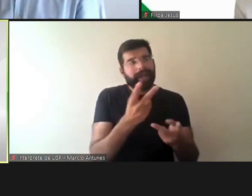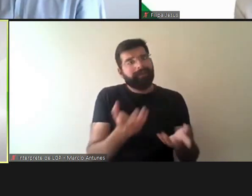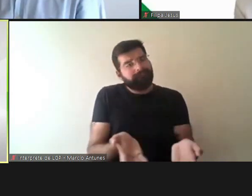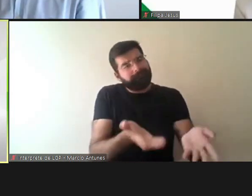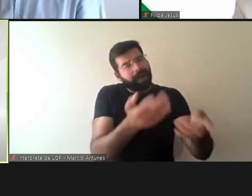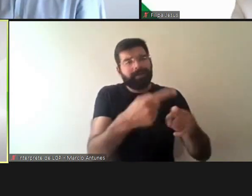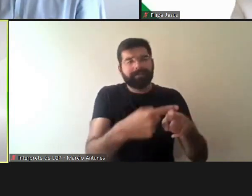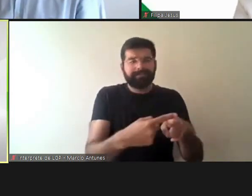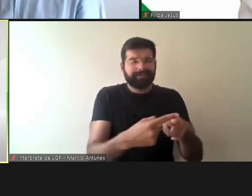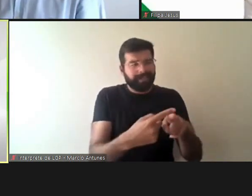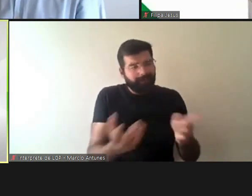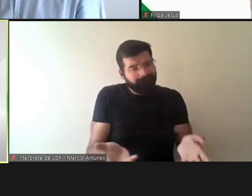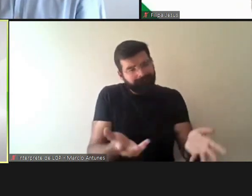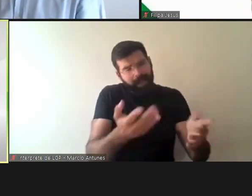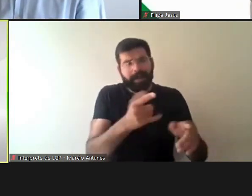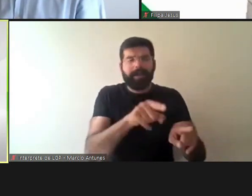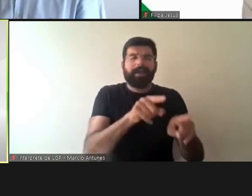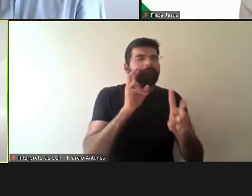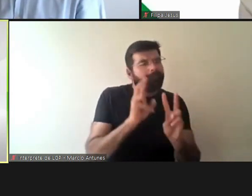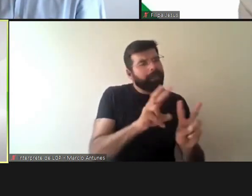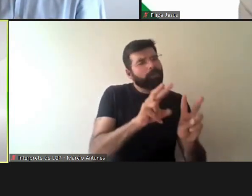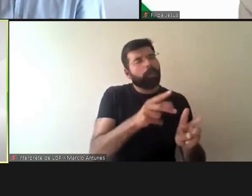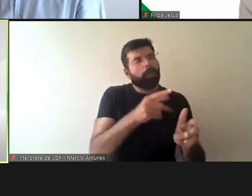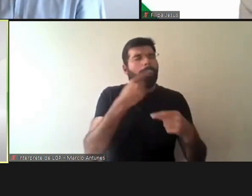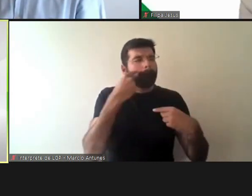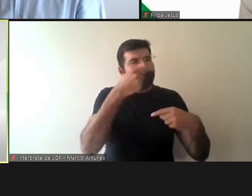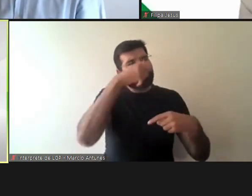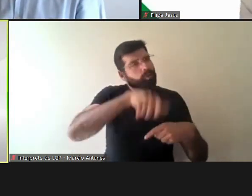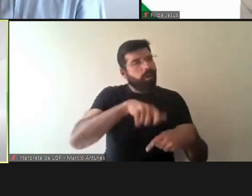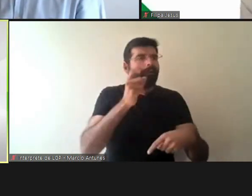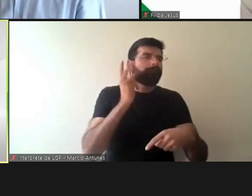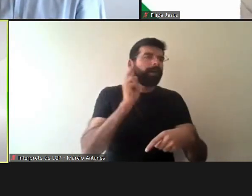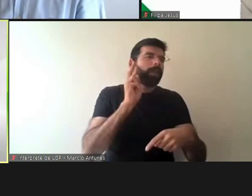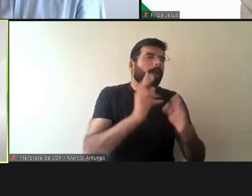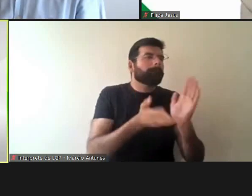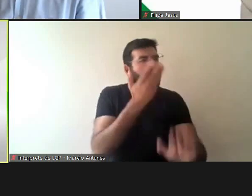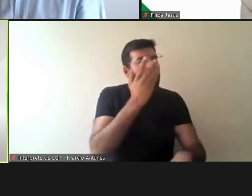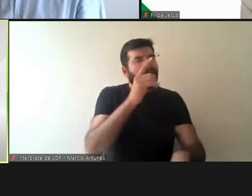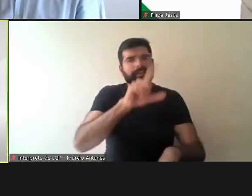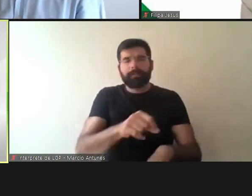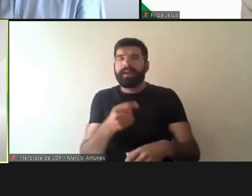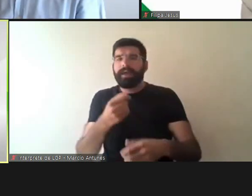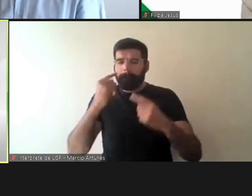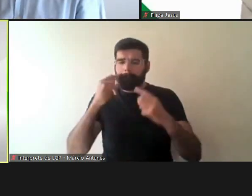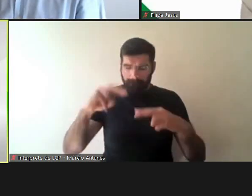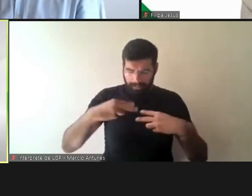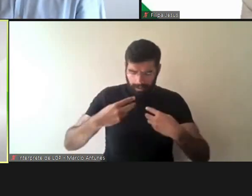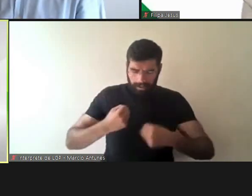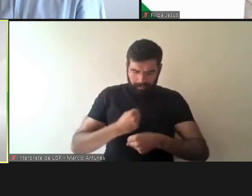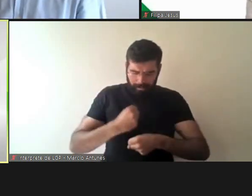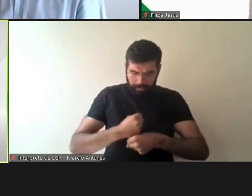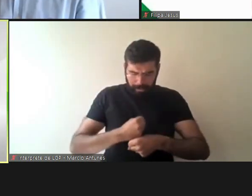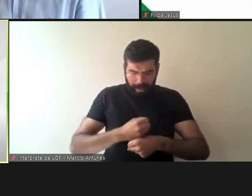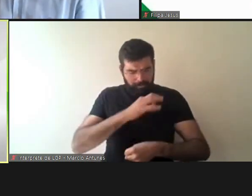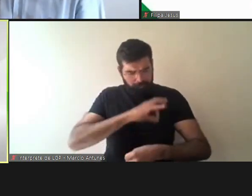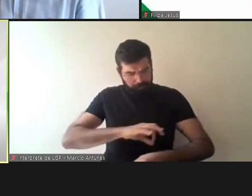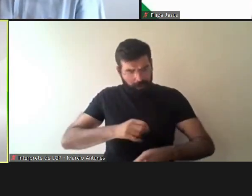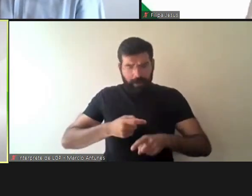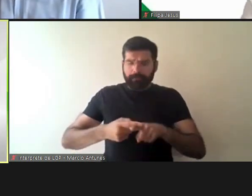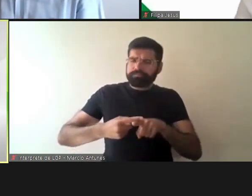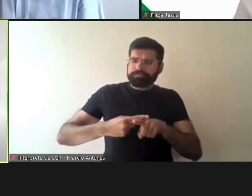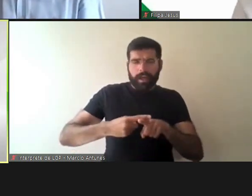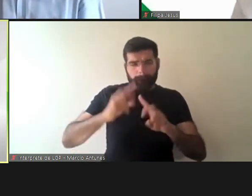motivação, do seu reconhecimento que é pessoal, da sua autoestima profissional, mas